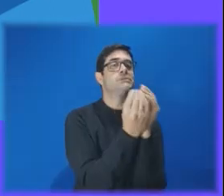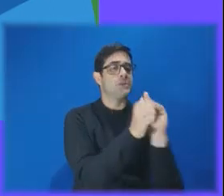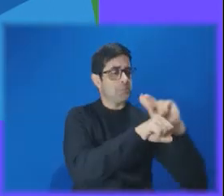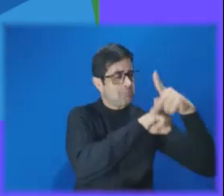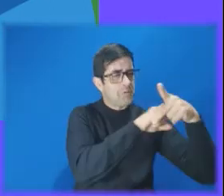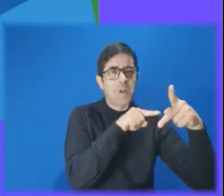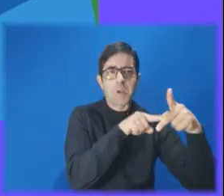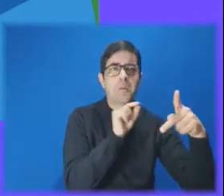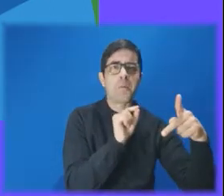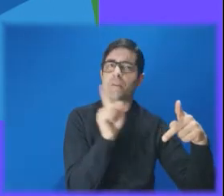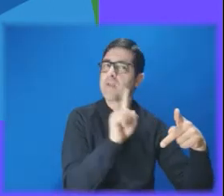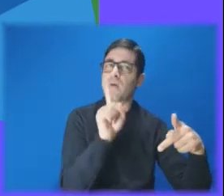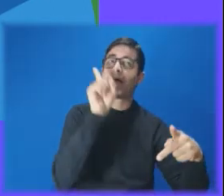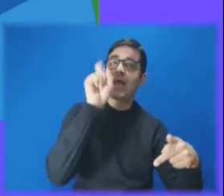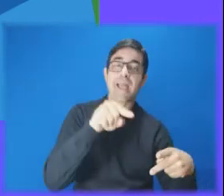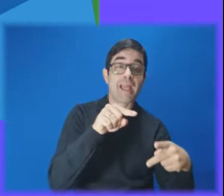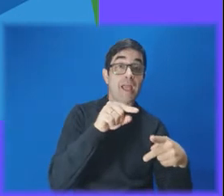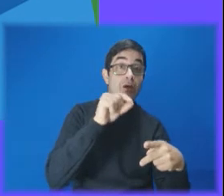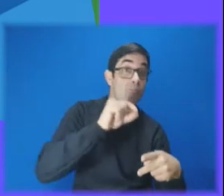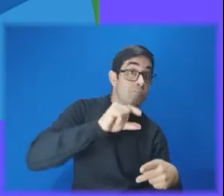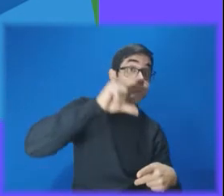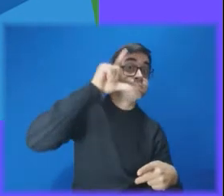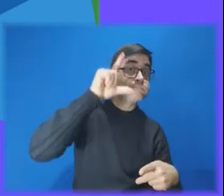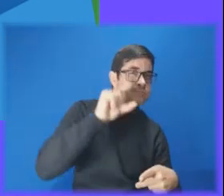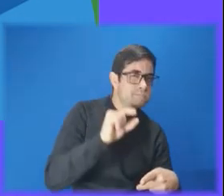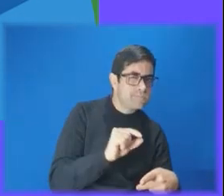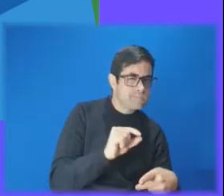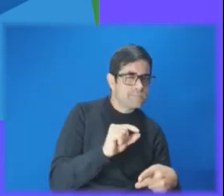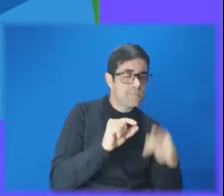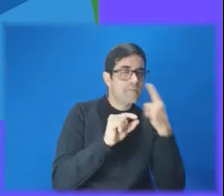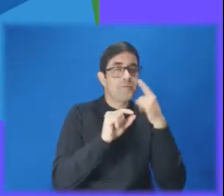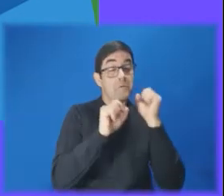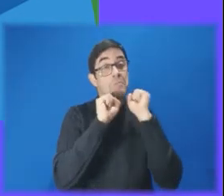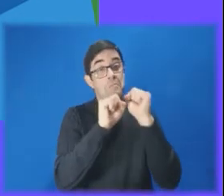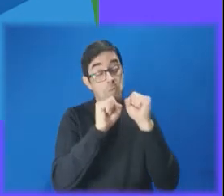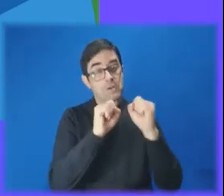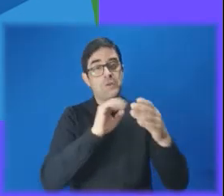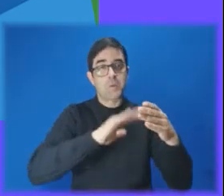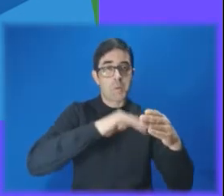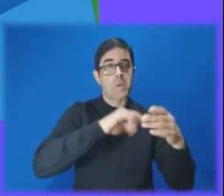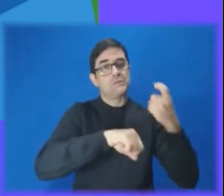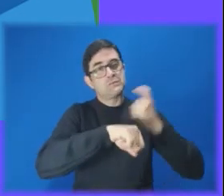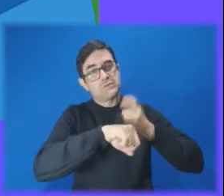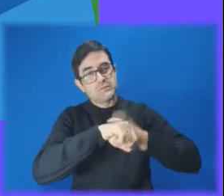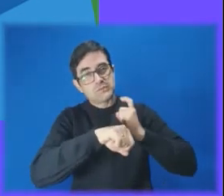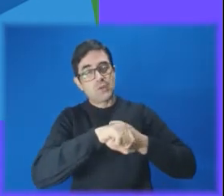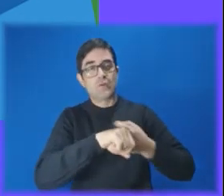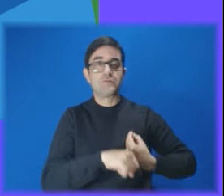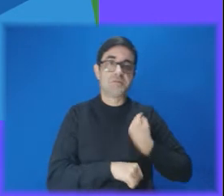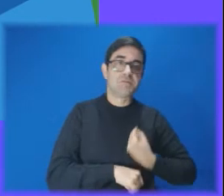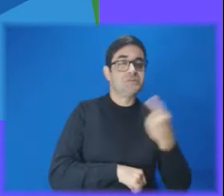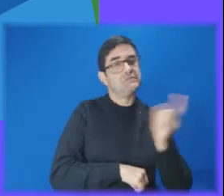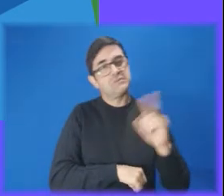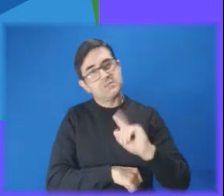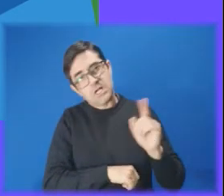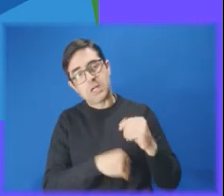substância que compõe aquele material, mas sim o tamanho da partícula. Eles podem ser substâncias orgânicas ou inorgânicas, líquidos ou sólidos,